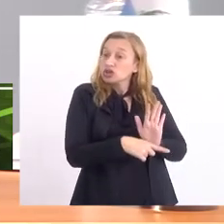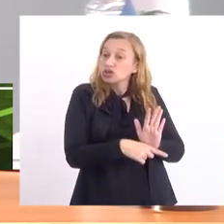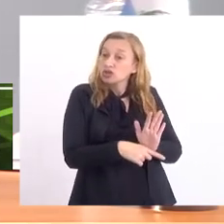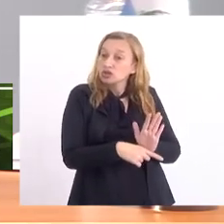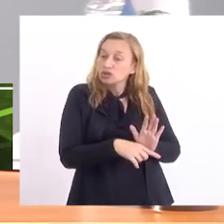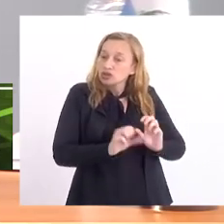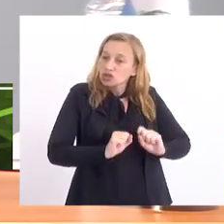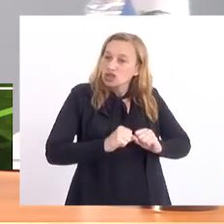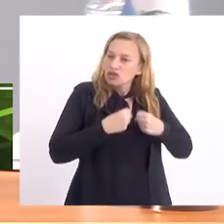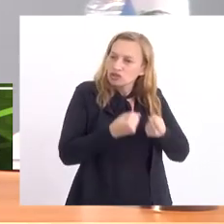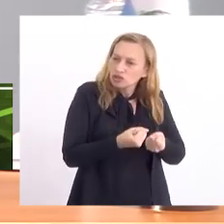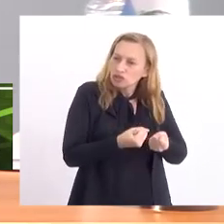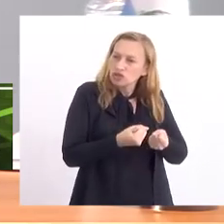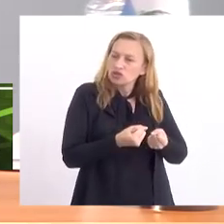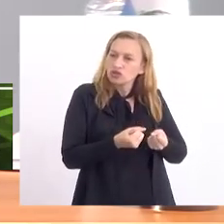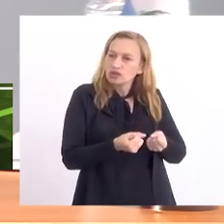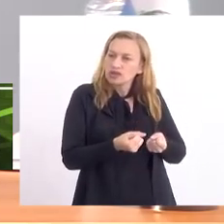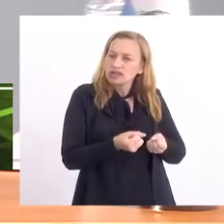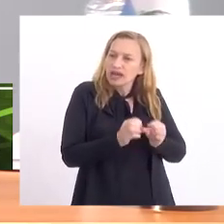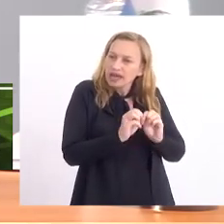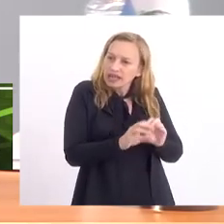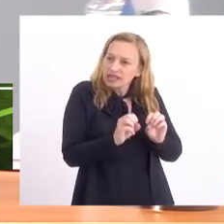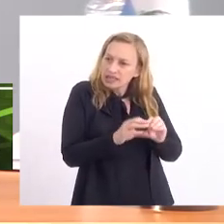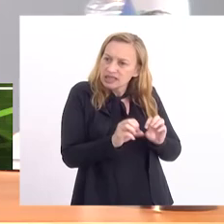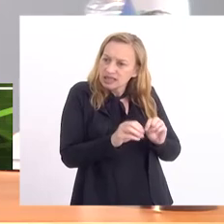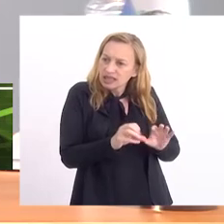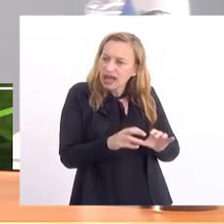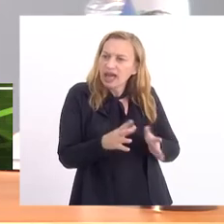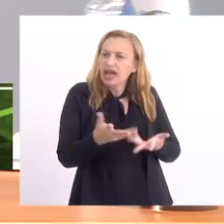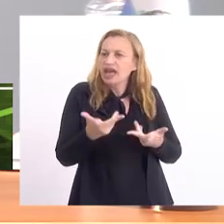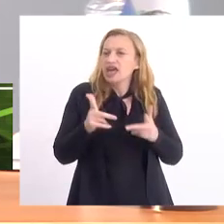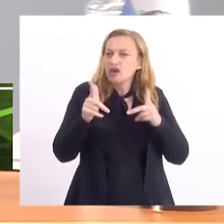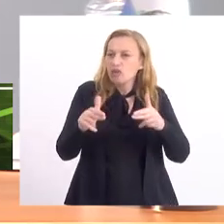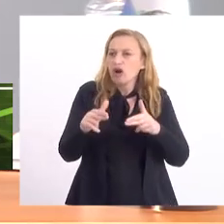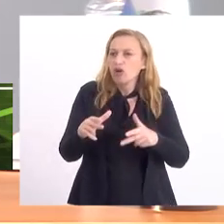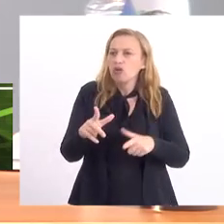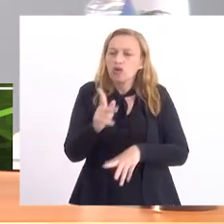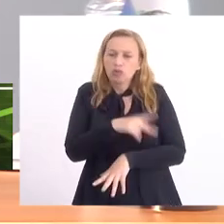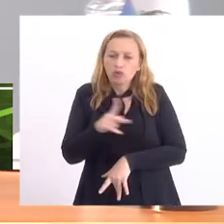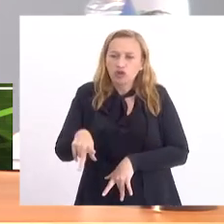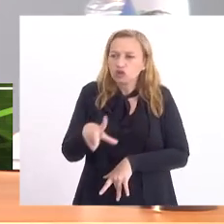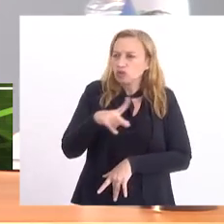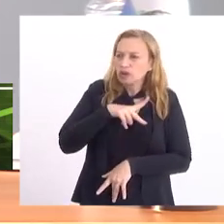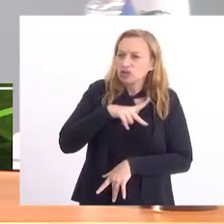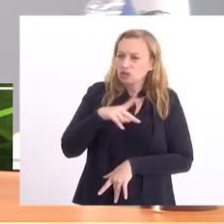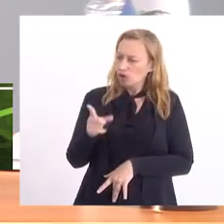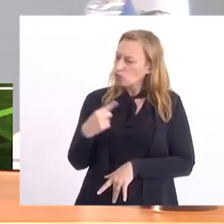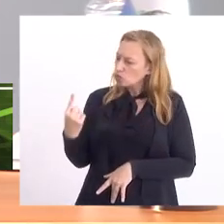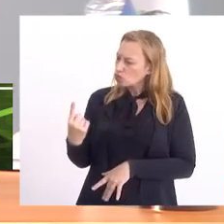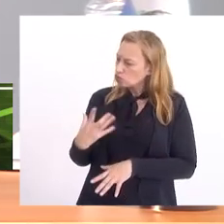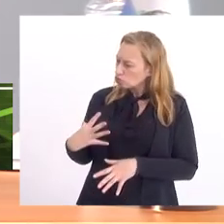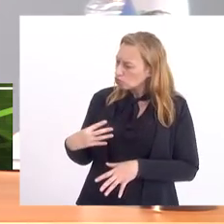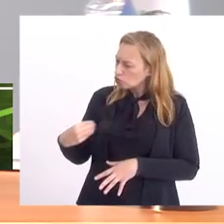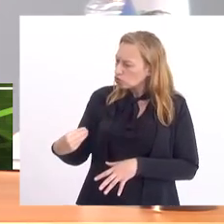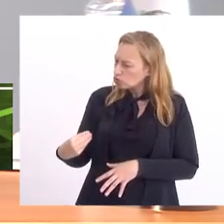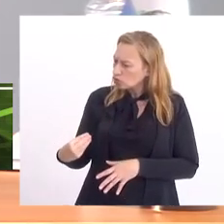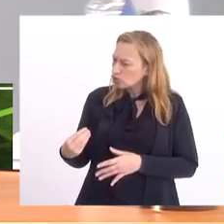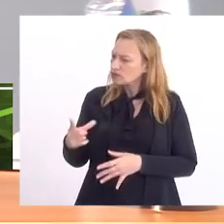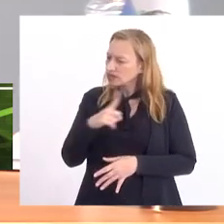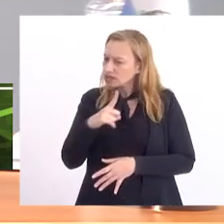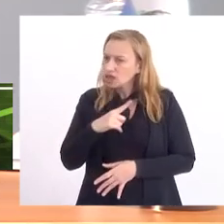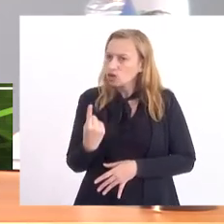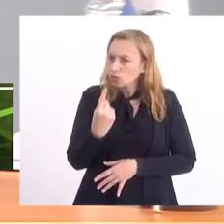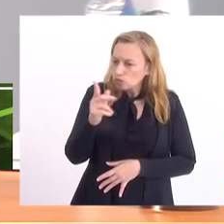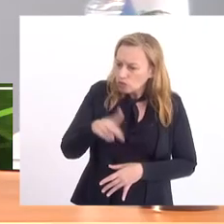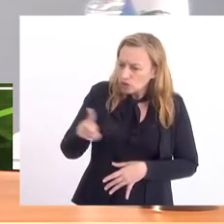de reforço escolar, como se fosse uma aula particular, como se fosse um filho nosso. Vai ter um professor: